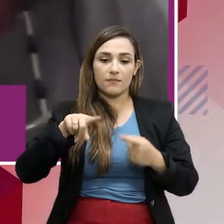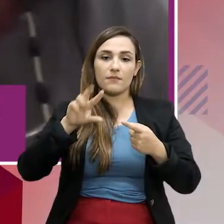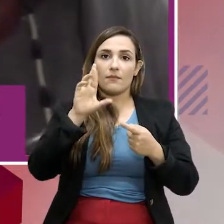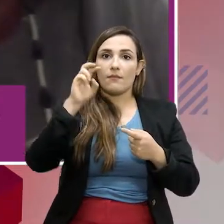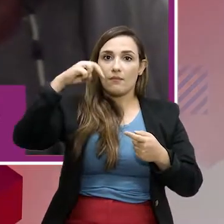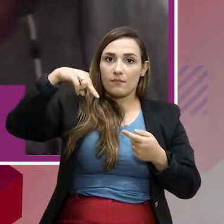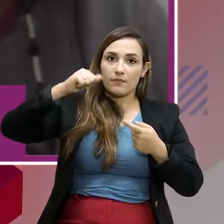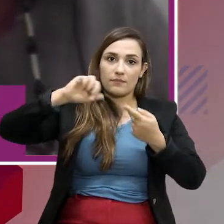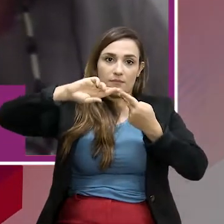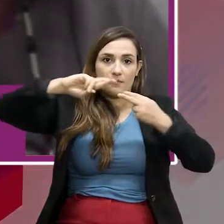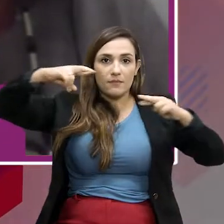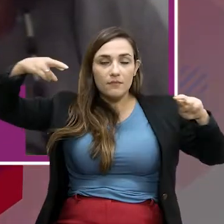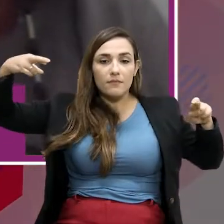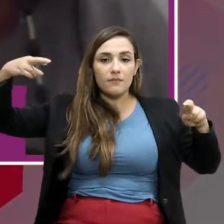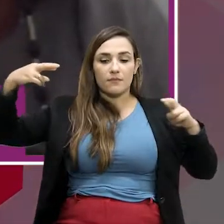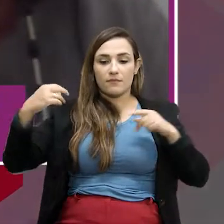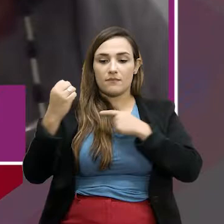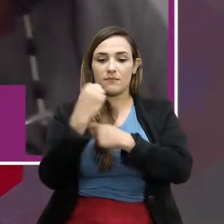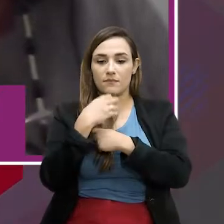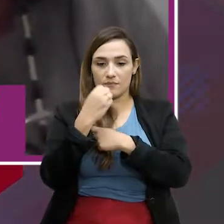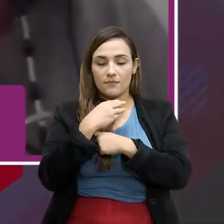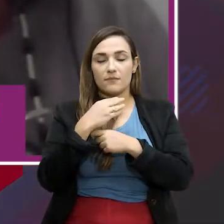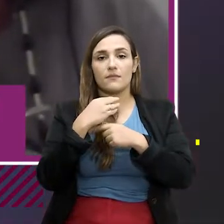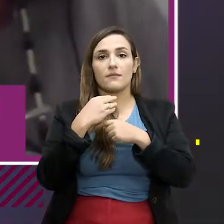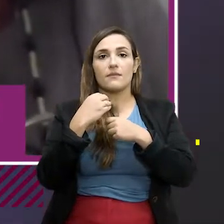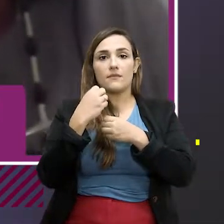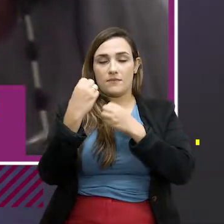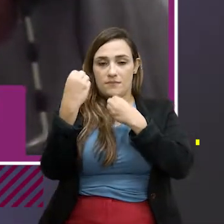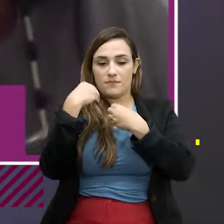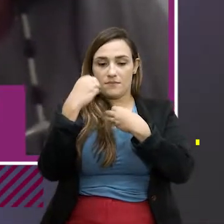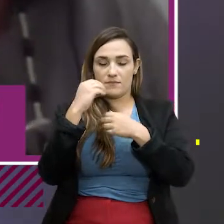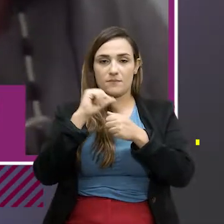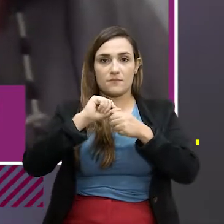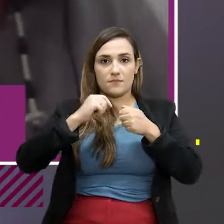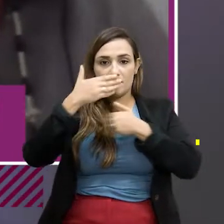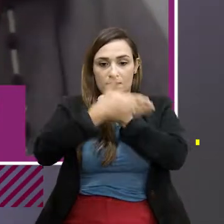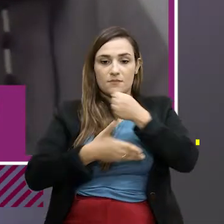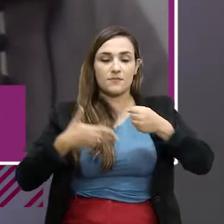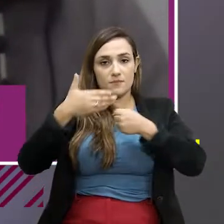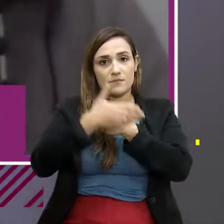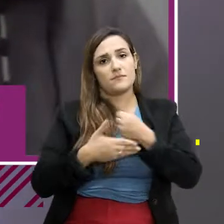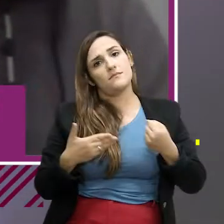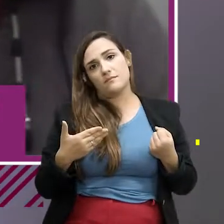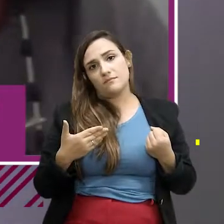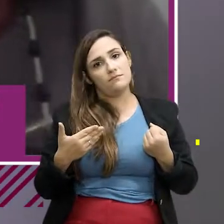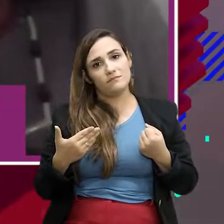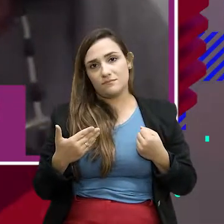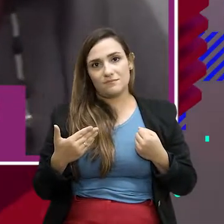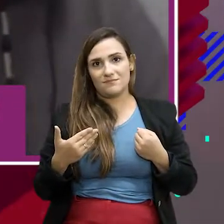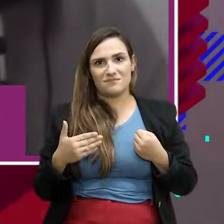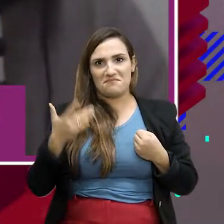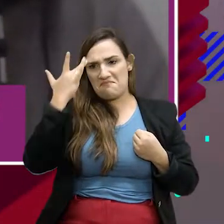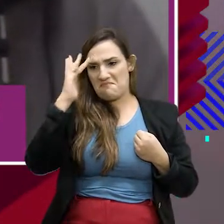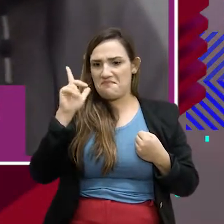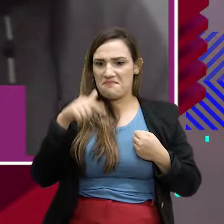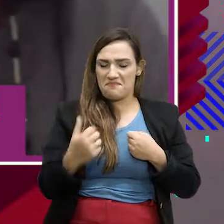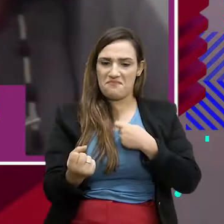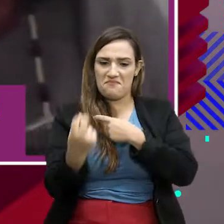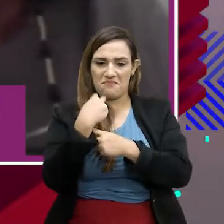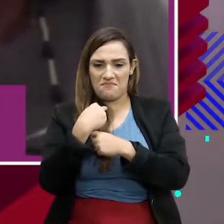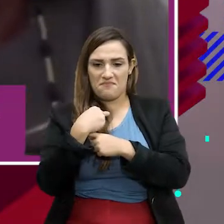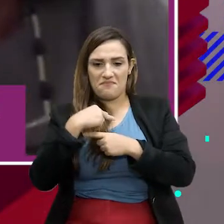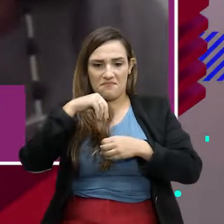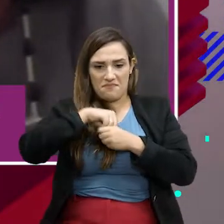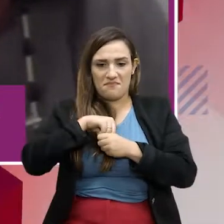o RNA mensageiro, que é uma proteína que ensina o nosso corpo a fazer defesa e é rapidamente